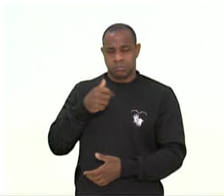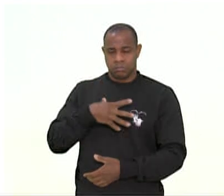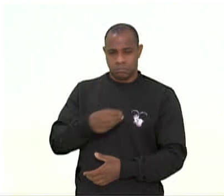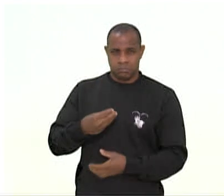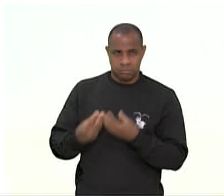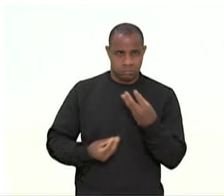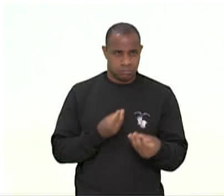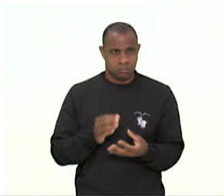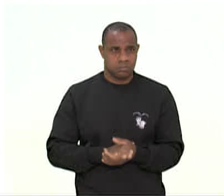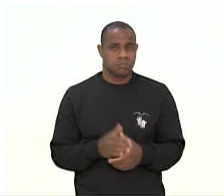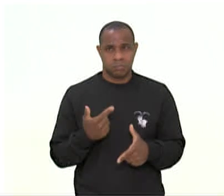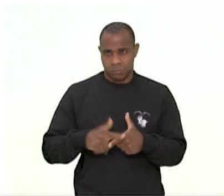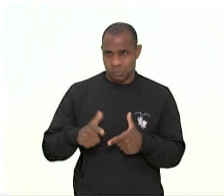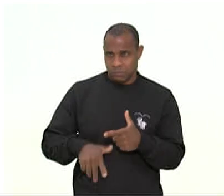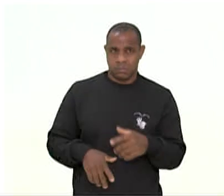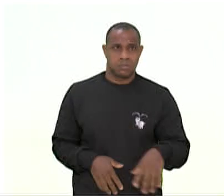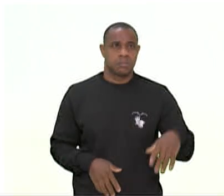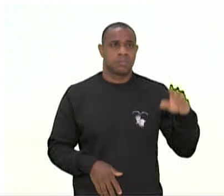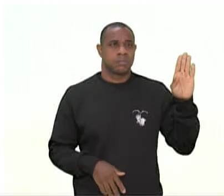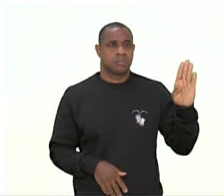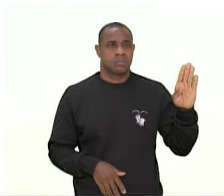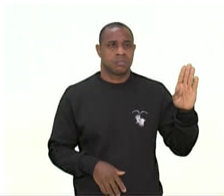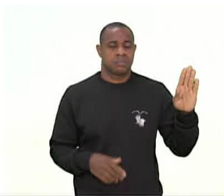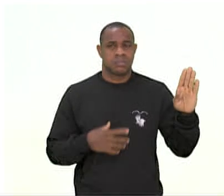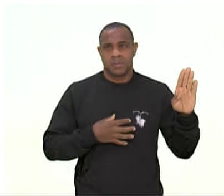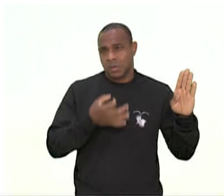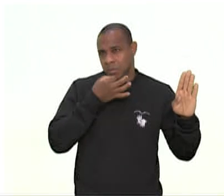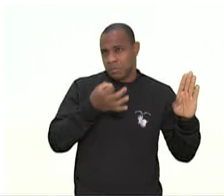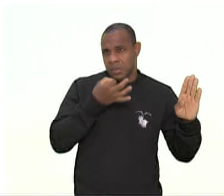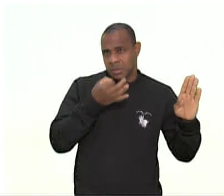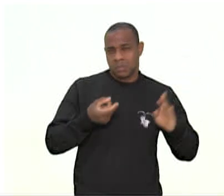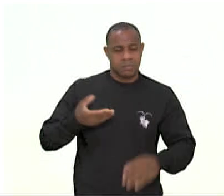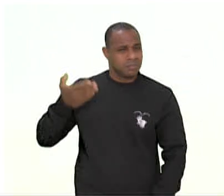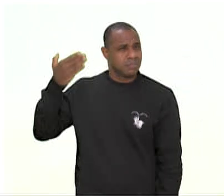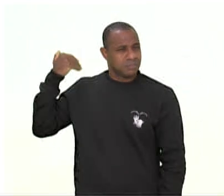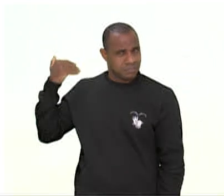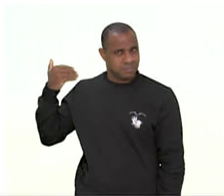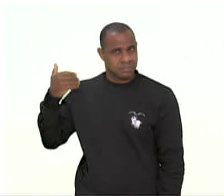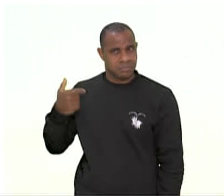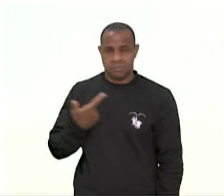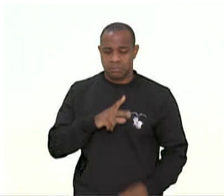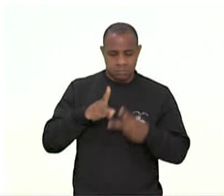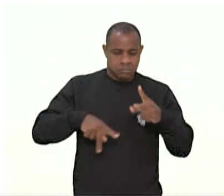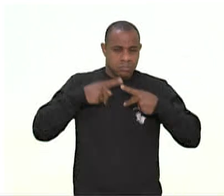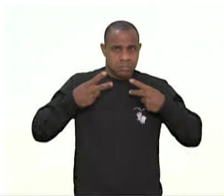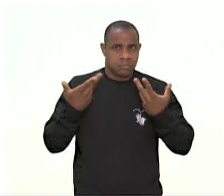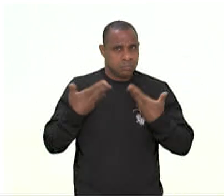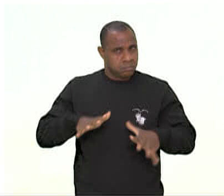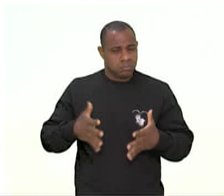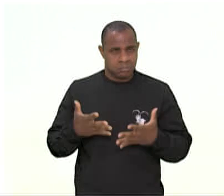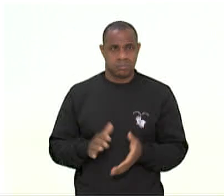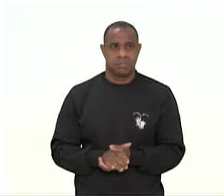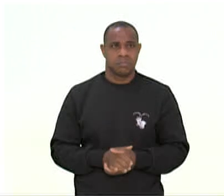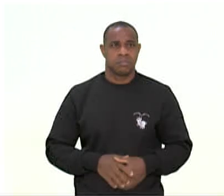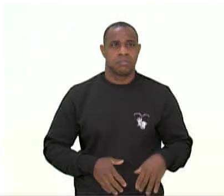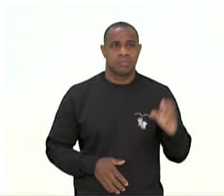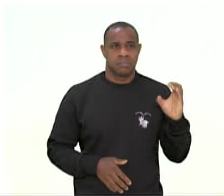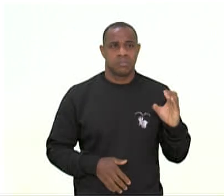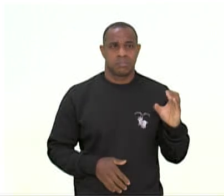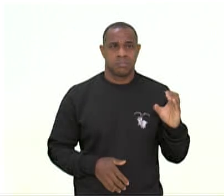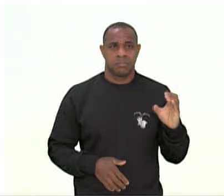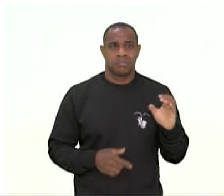Letra B. É uma crítica à burguesia da época ao não aderir ao black tie? Letra C. Reivindica